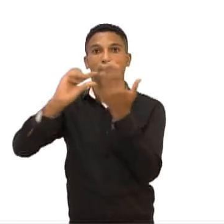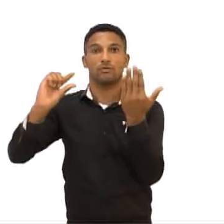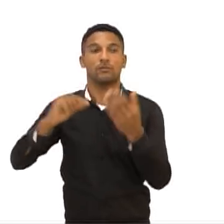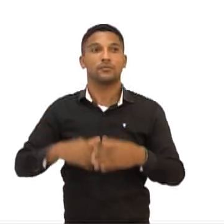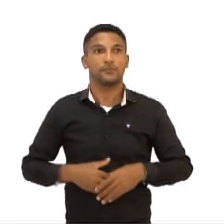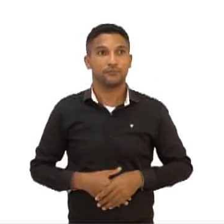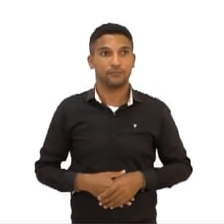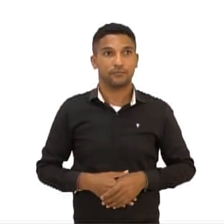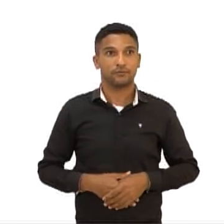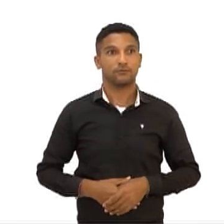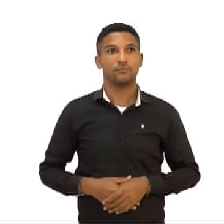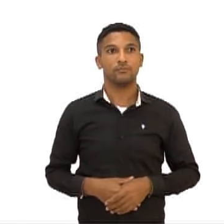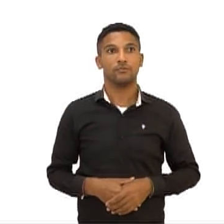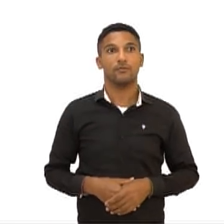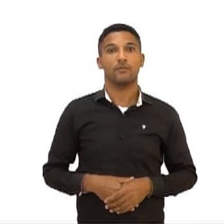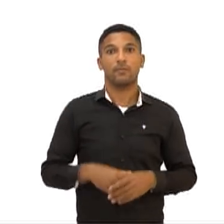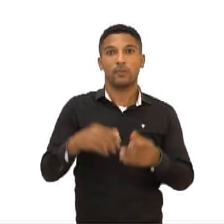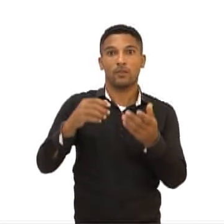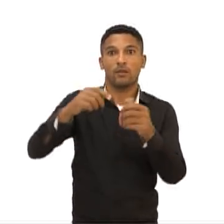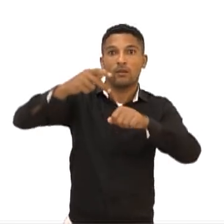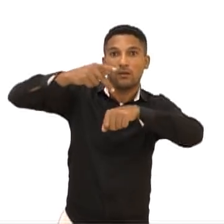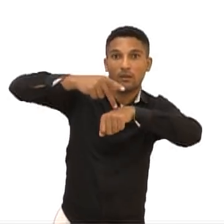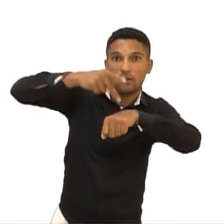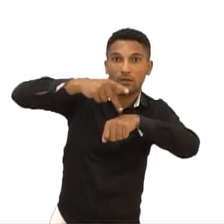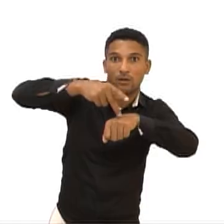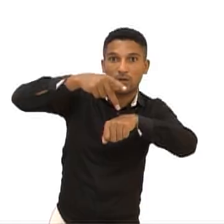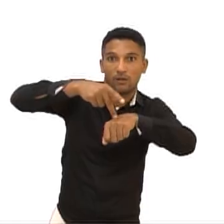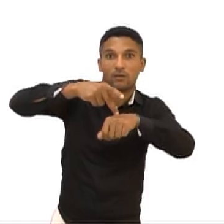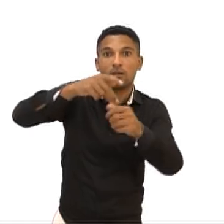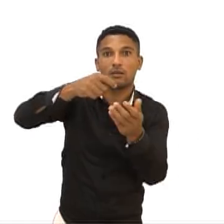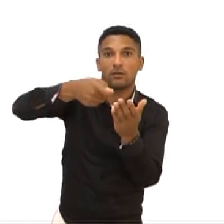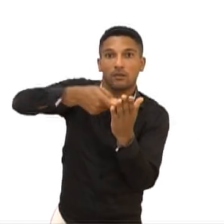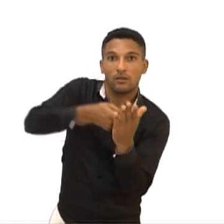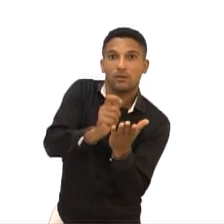Litogravura é um tipo de gravura em que se fazem gravações em pedra,